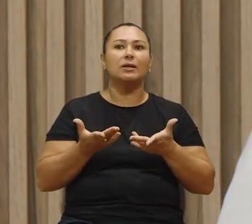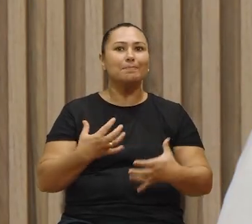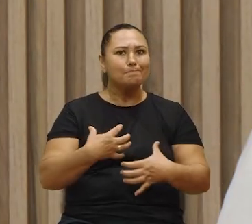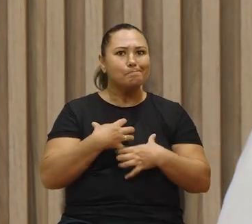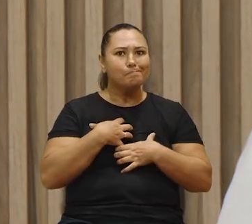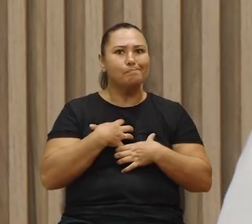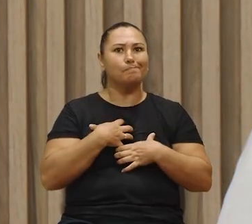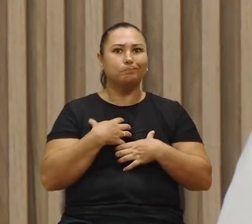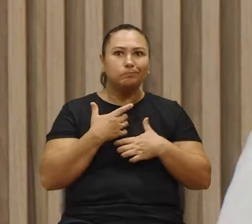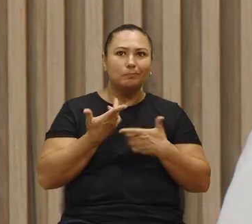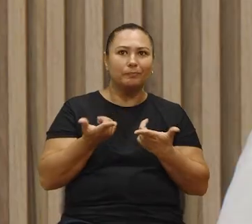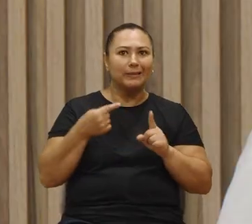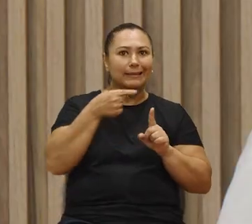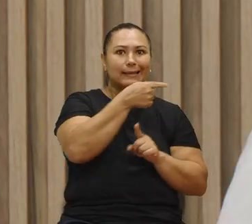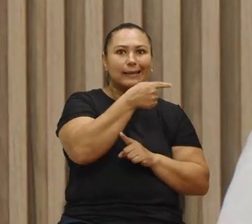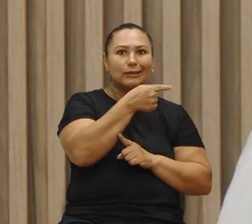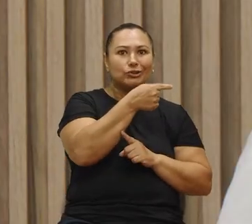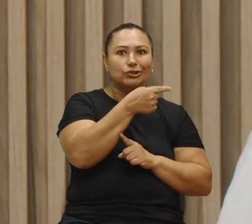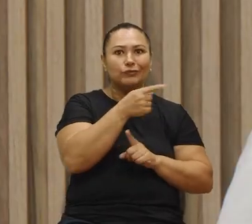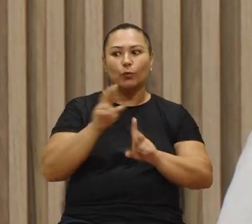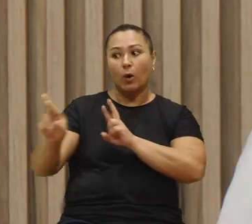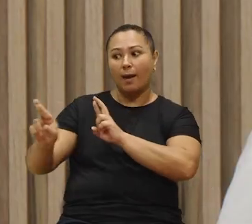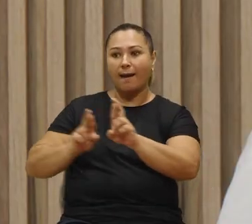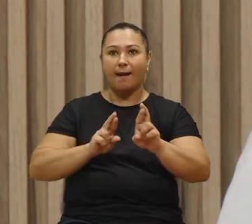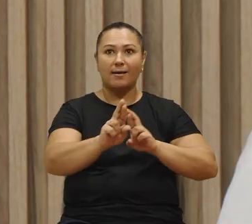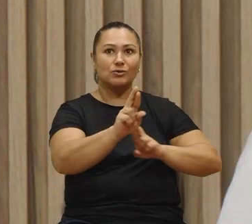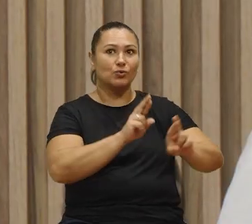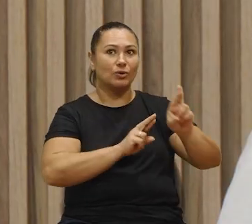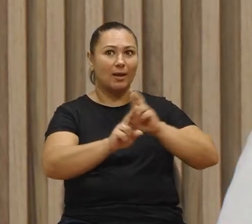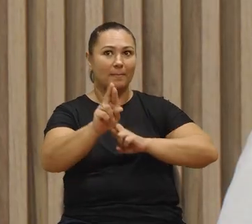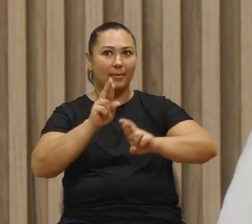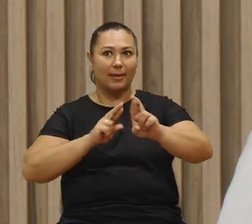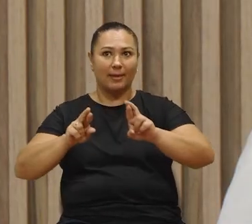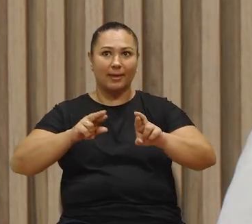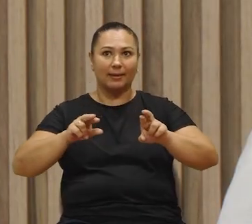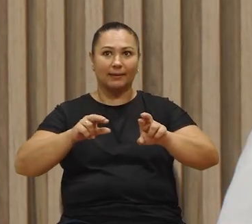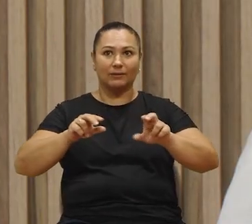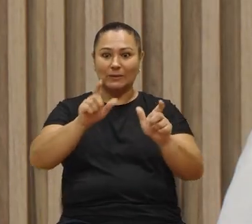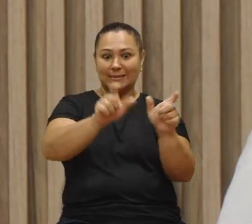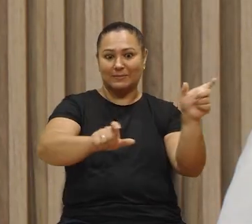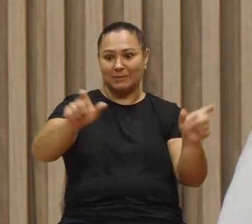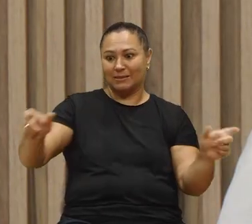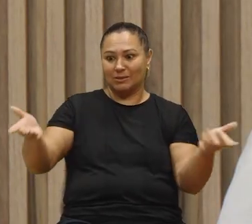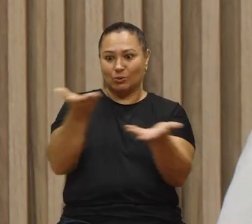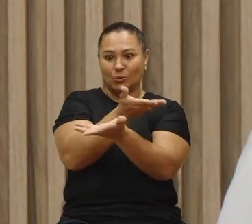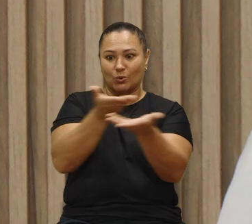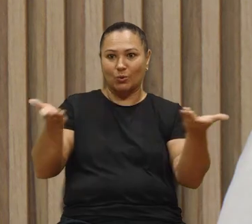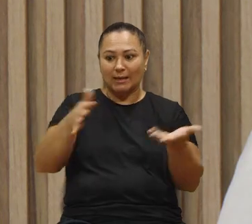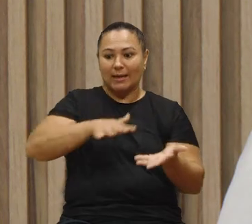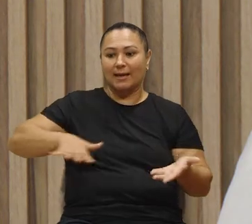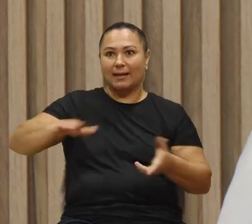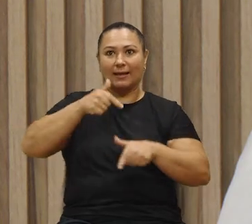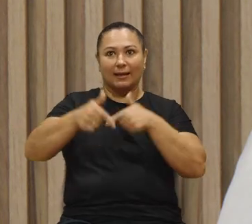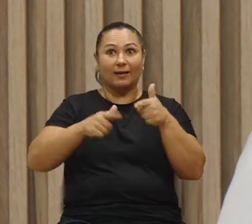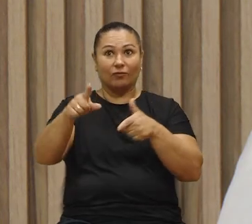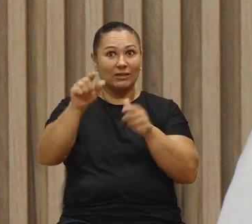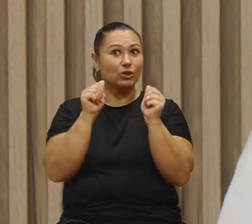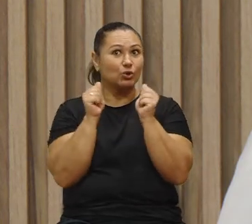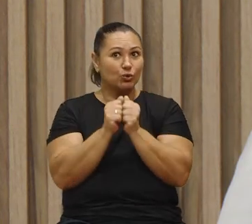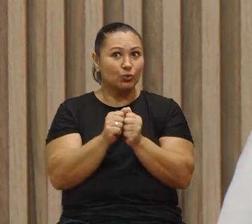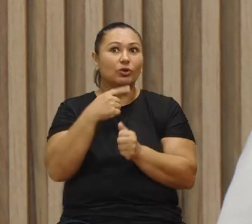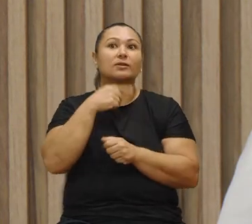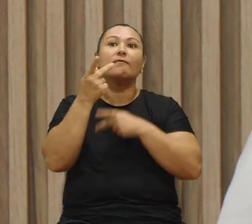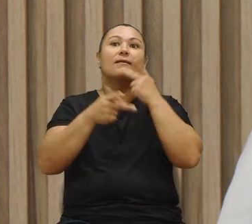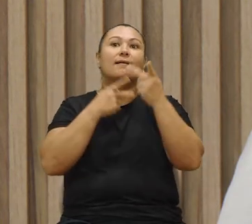esses impactos, principalmente negativos do relacionamento interpessoal no ambiente de trabalho. Fique